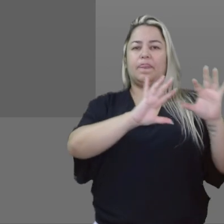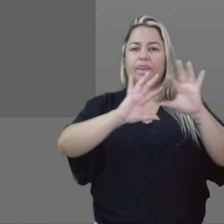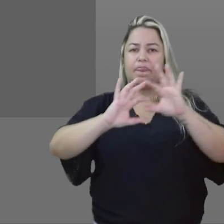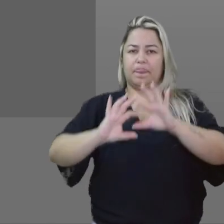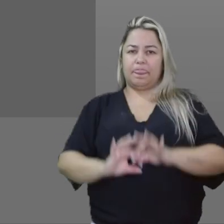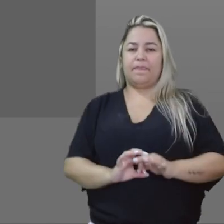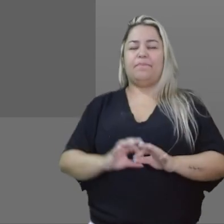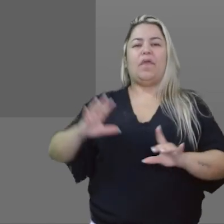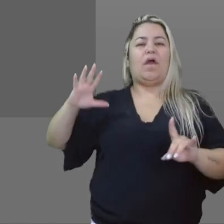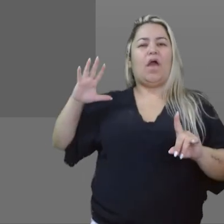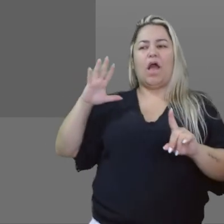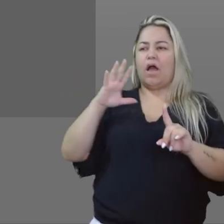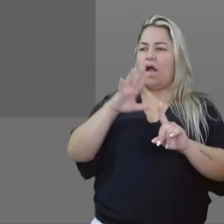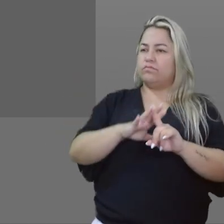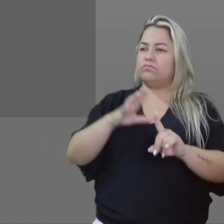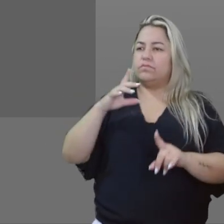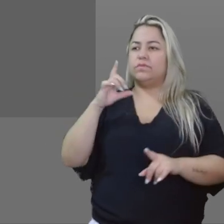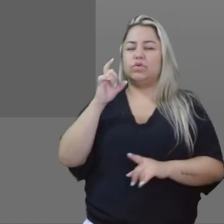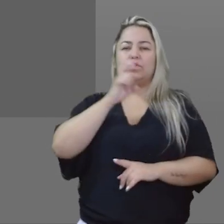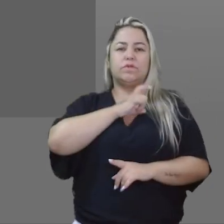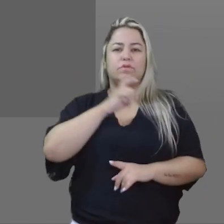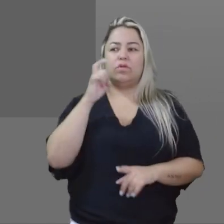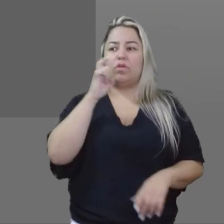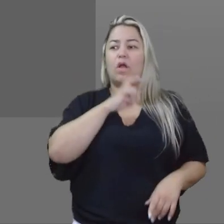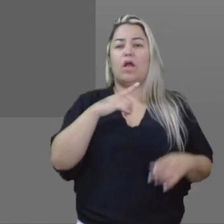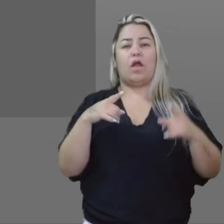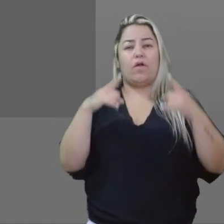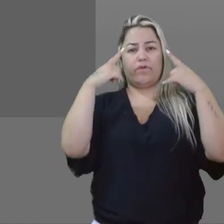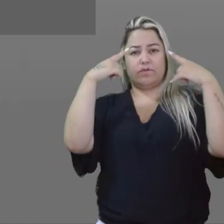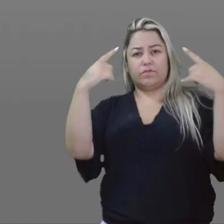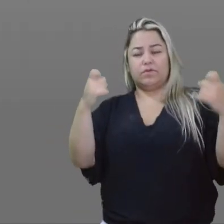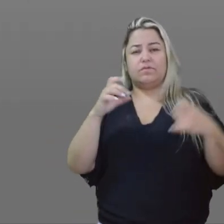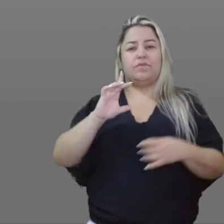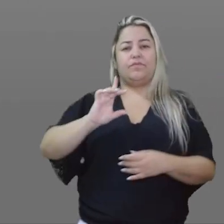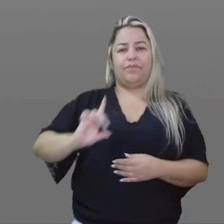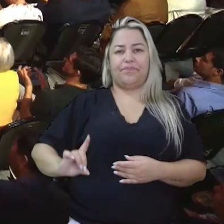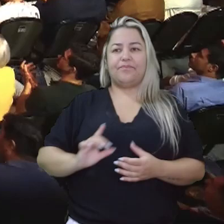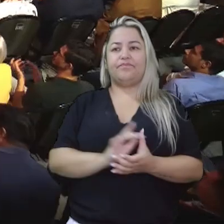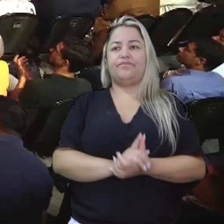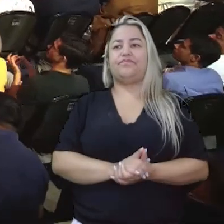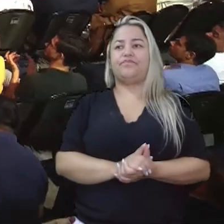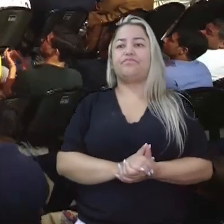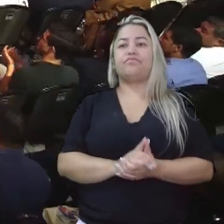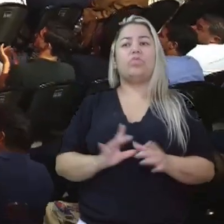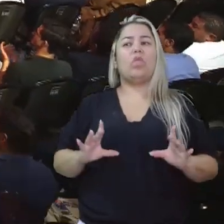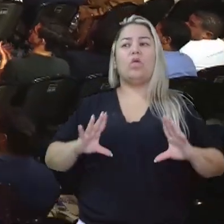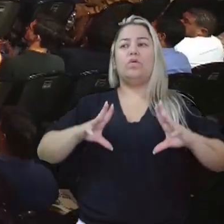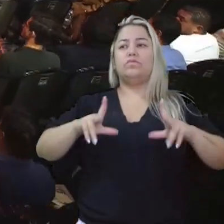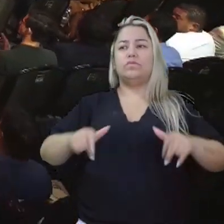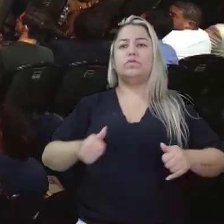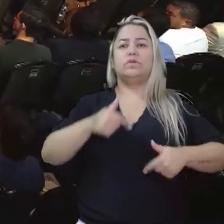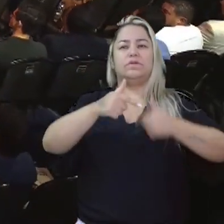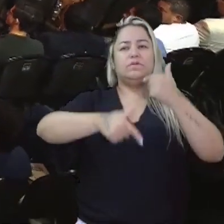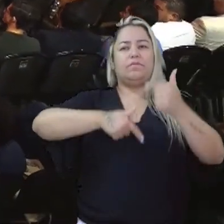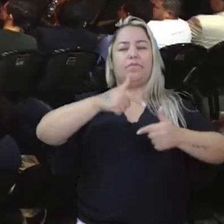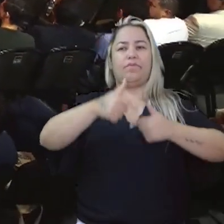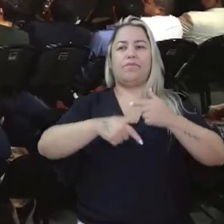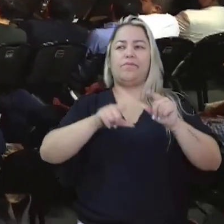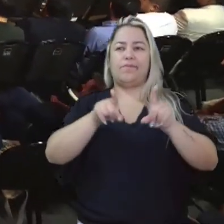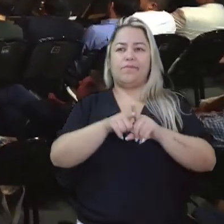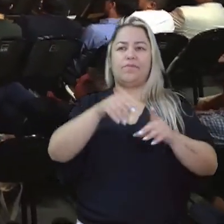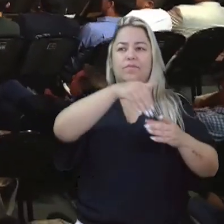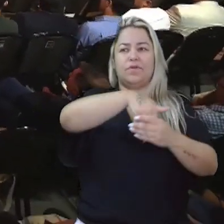de intensos ataques com mentiras e violências por parte da extrema-direita. Após todo o trabalho desempenhado no